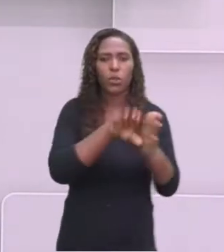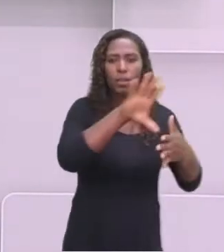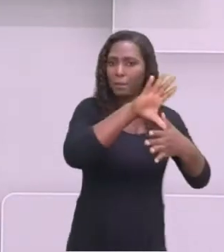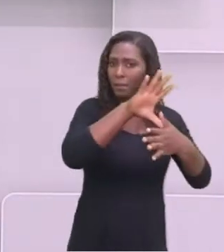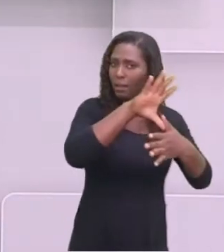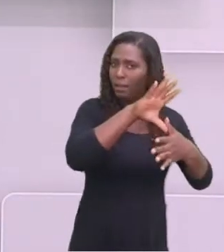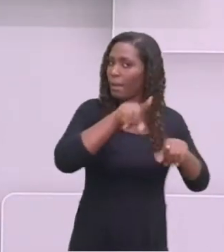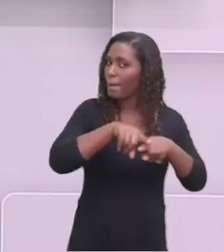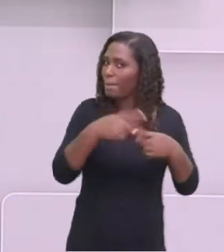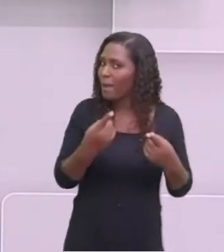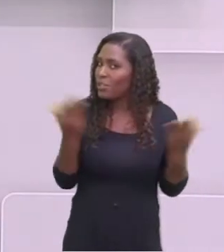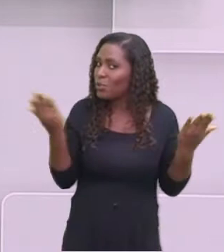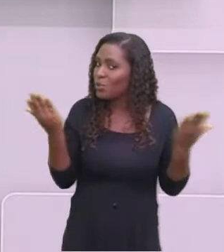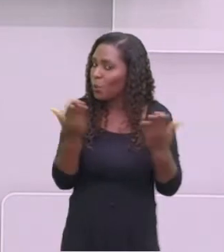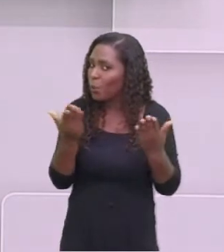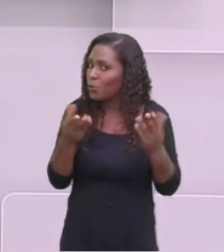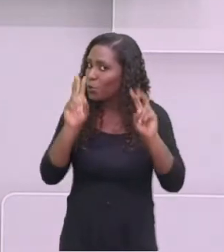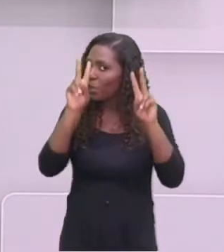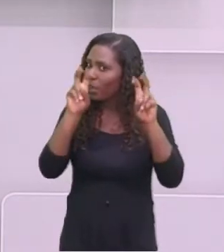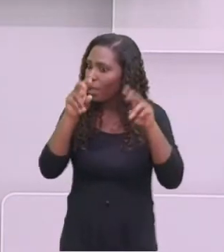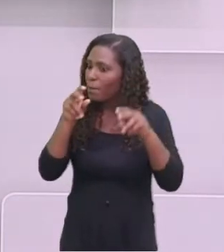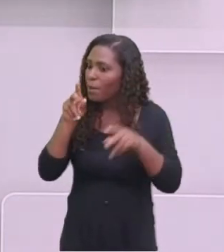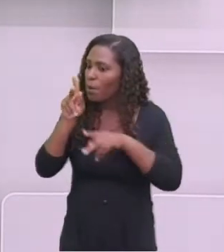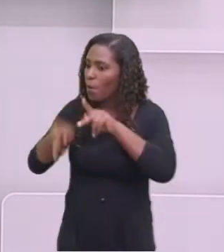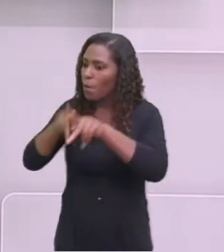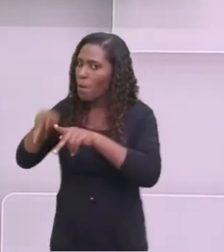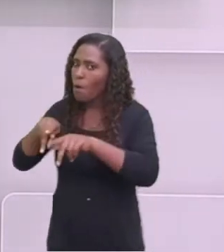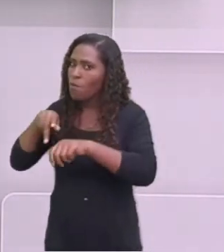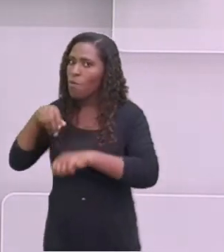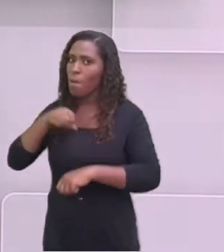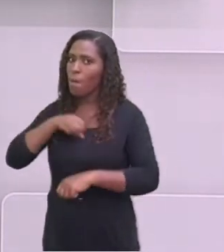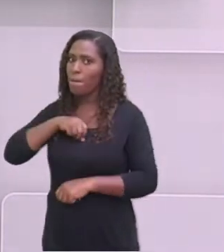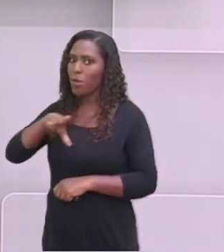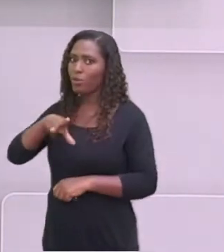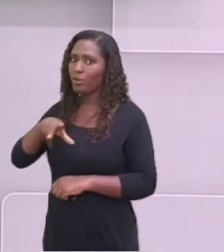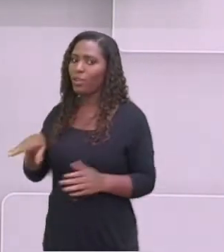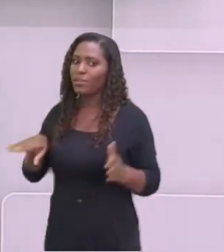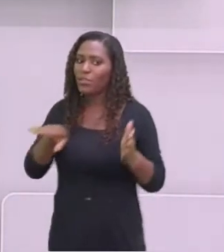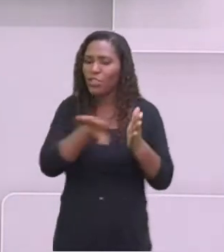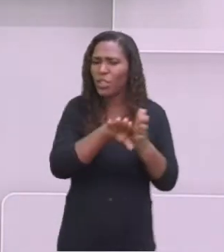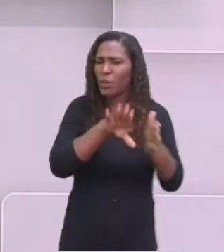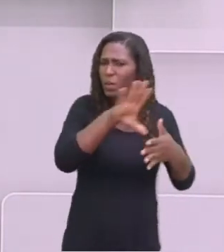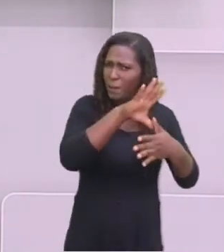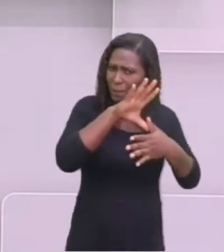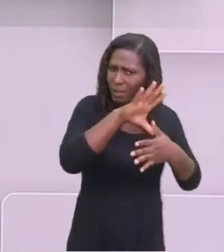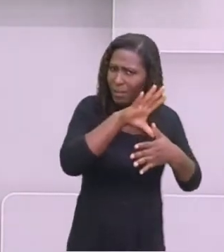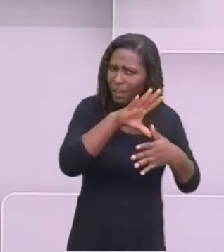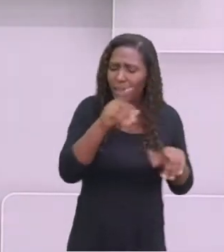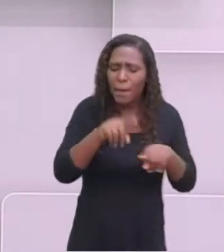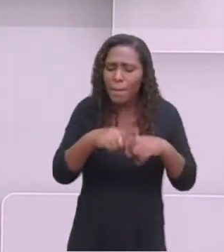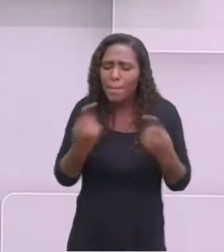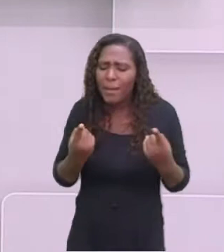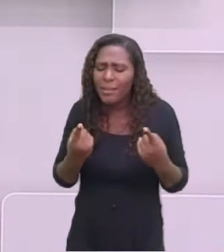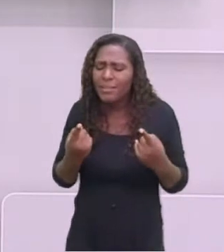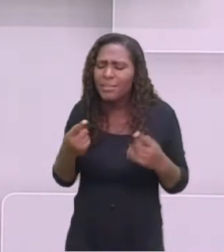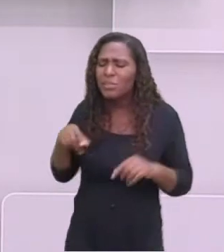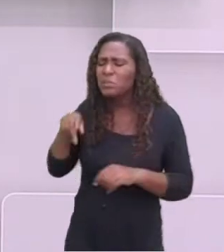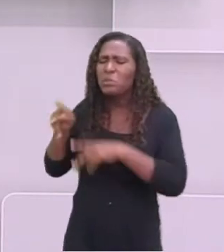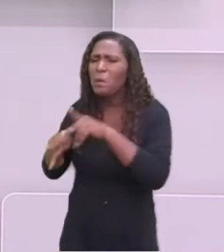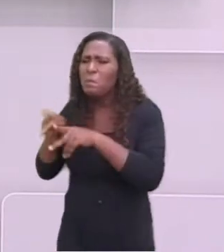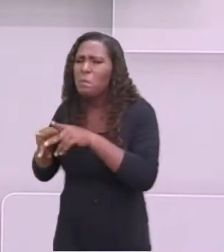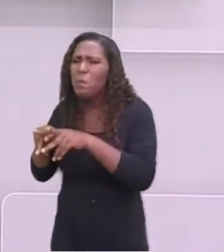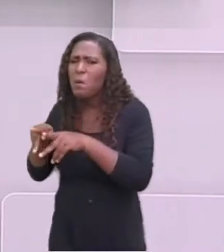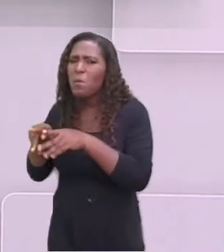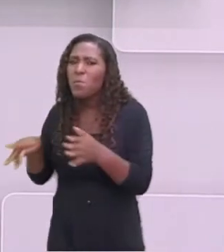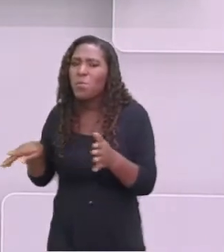aconteceu? E será que esses portugueses na América têm a ver com a nossa história? Com a sua história?